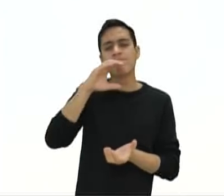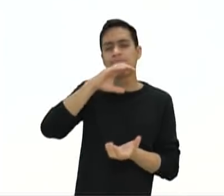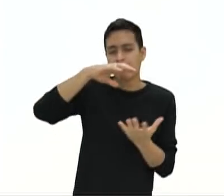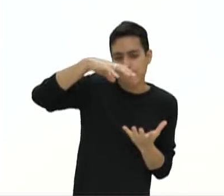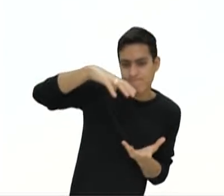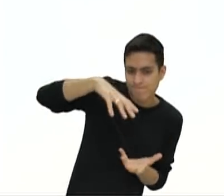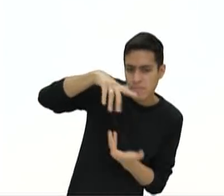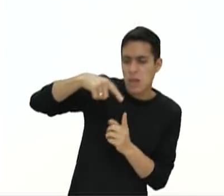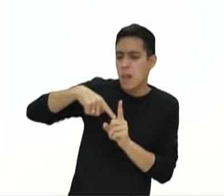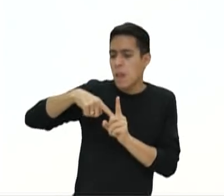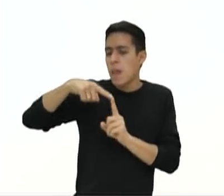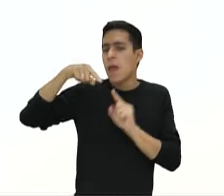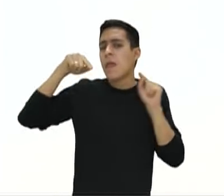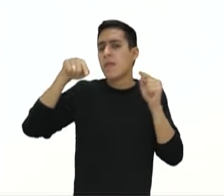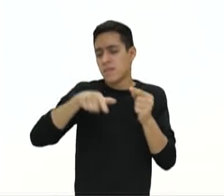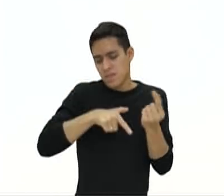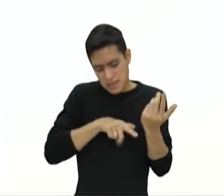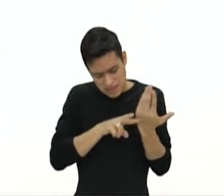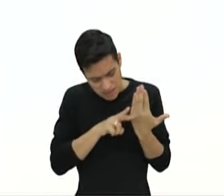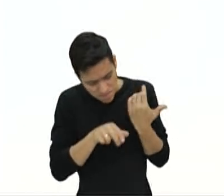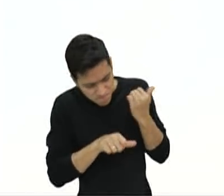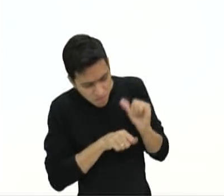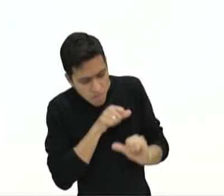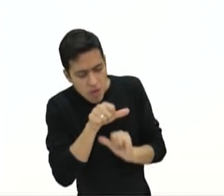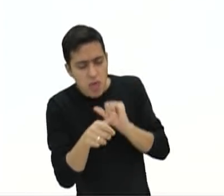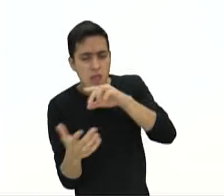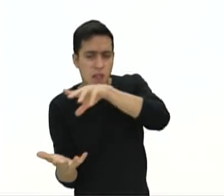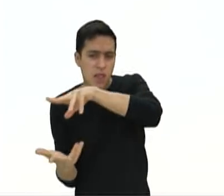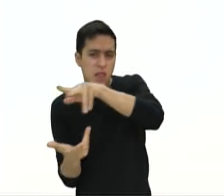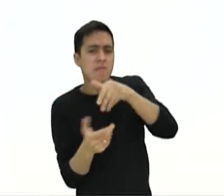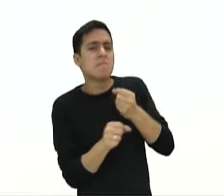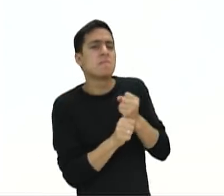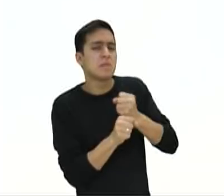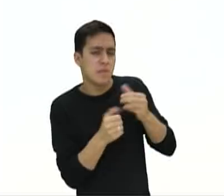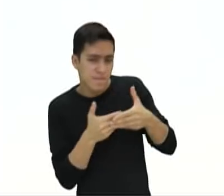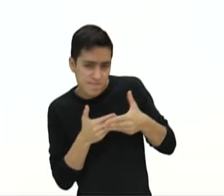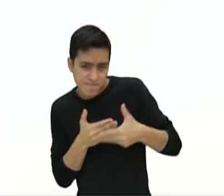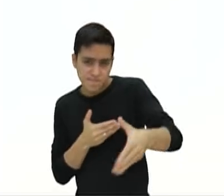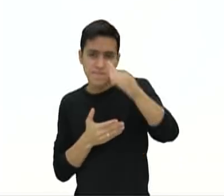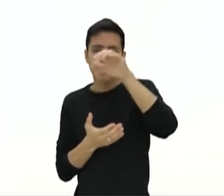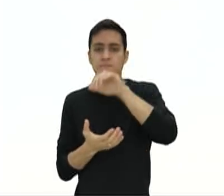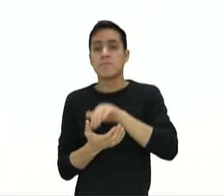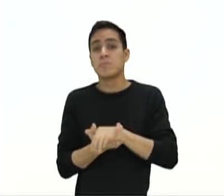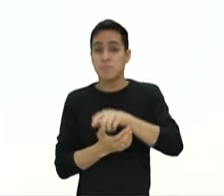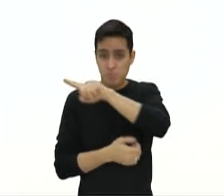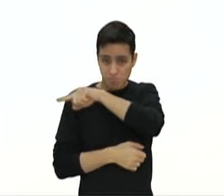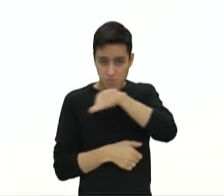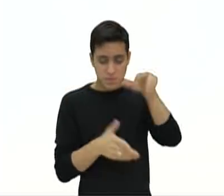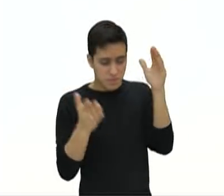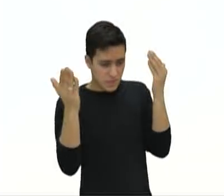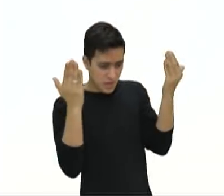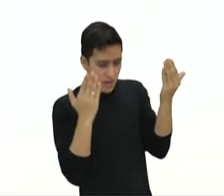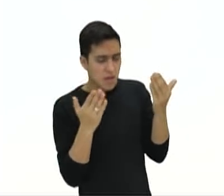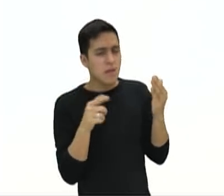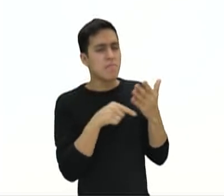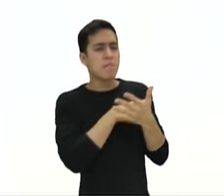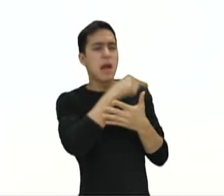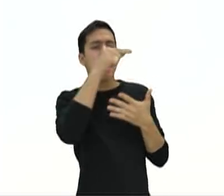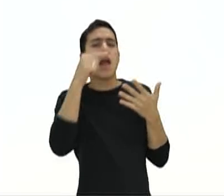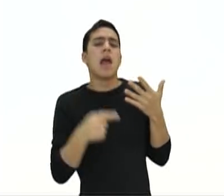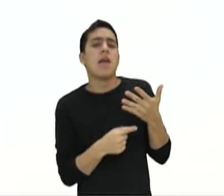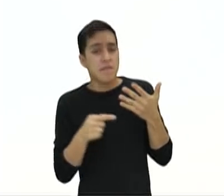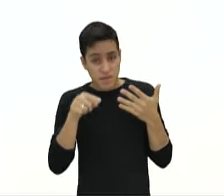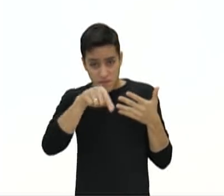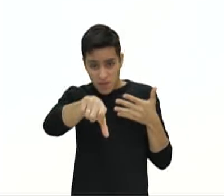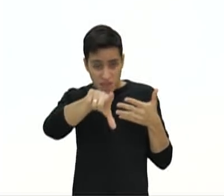global acarretará uma série de alterações no planeta ao longo do tempo. Analise as alternativas abaixo